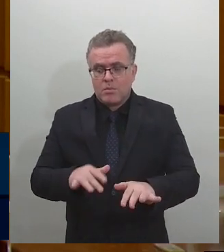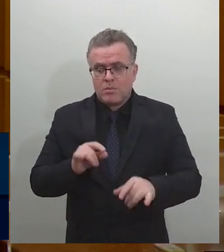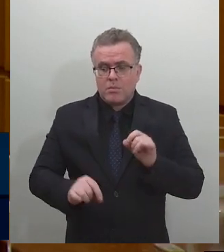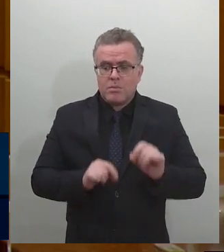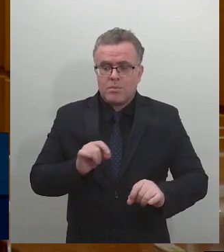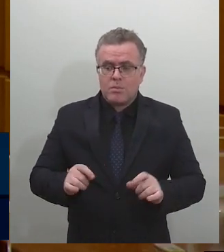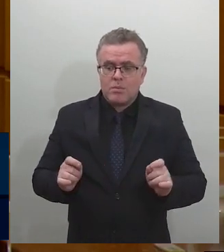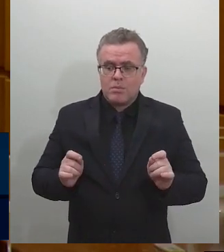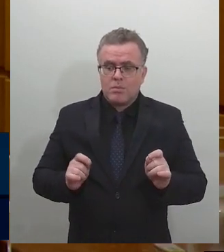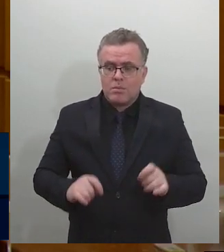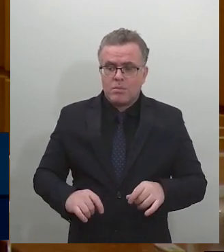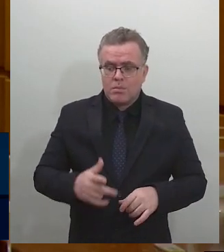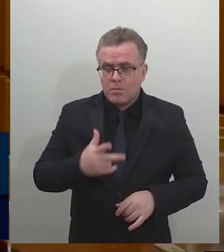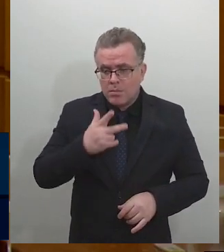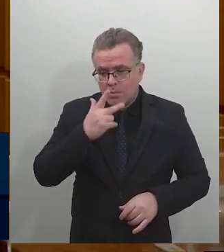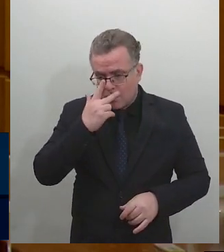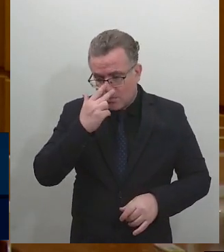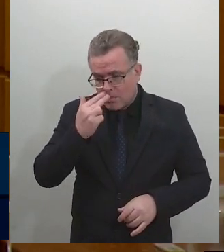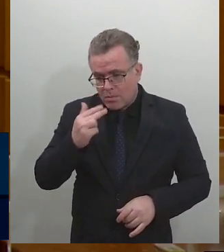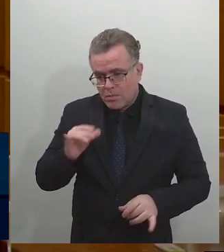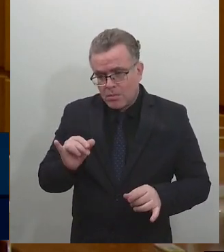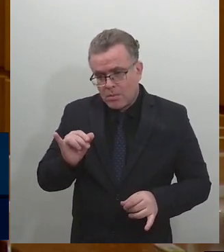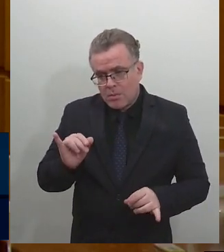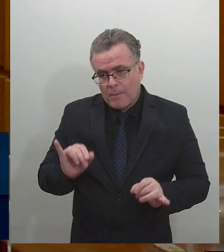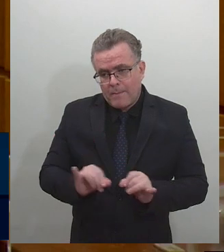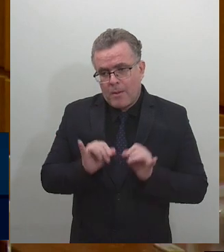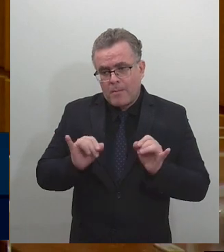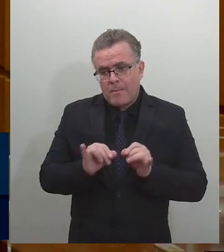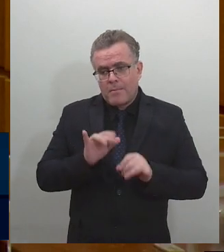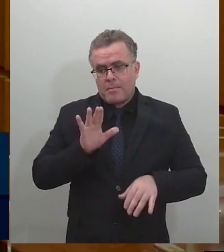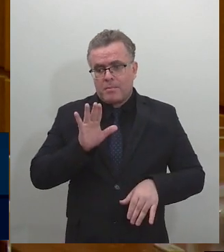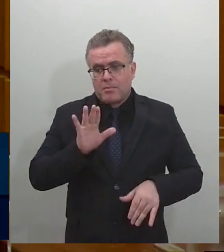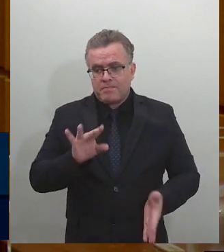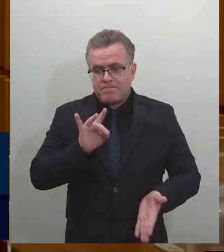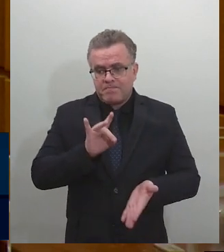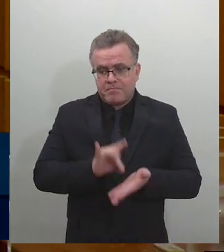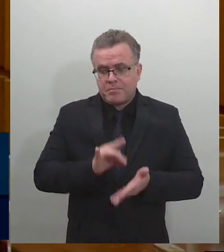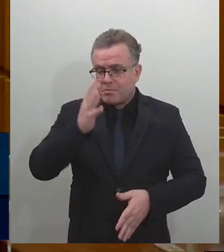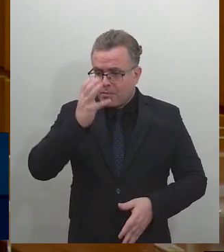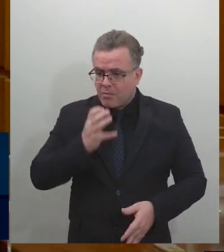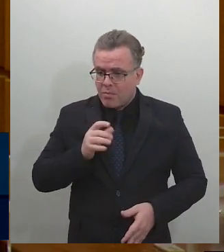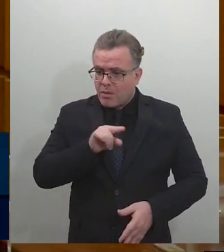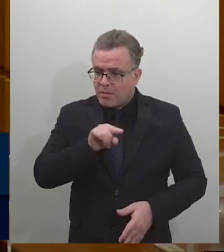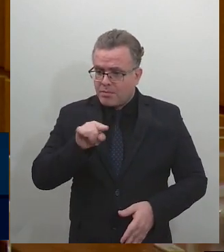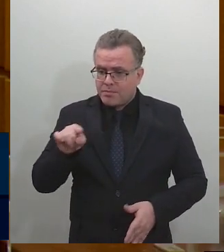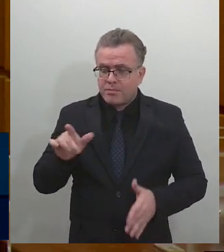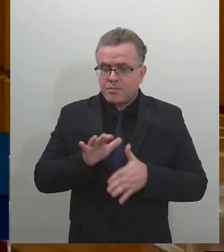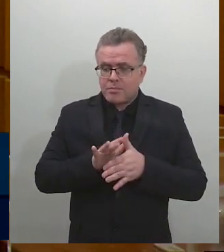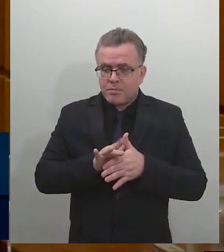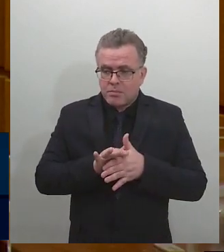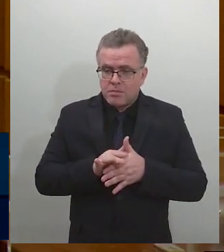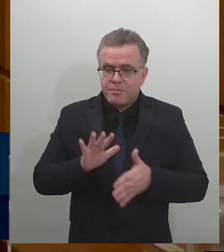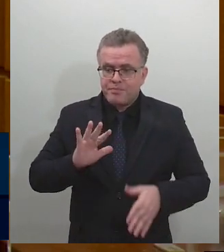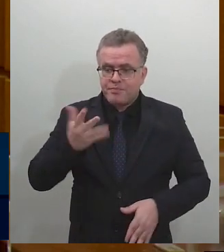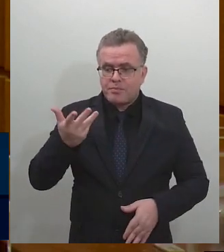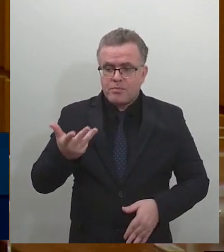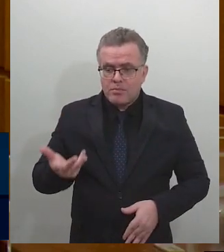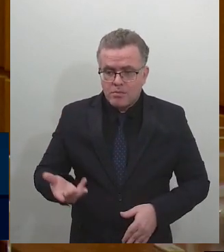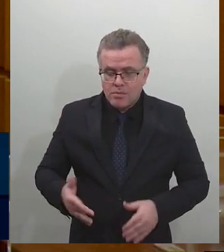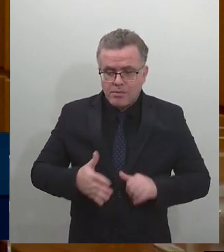mas são uma ameaça real à saúde pulmonar. É preocupante ver uma geração que havia parado de fumar